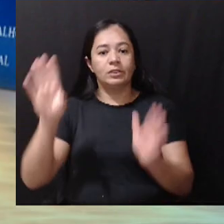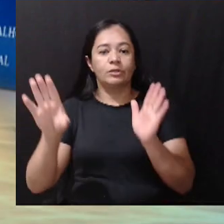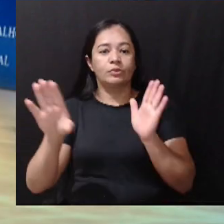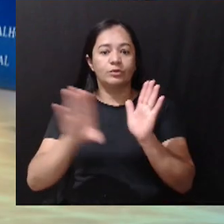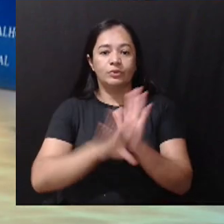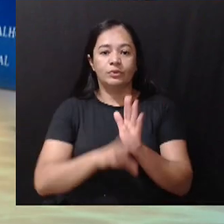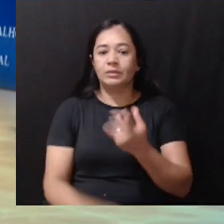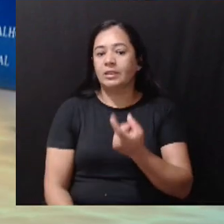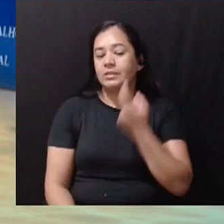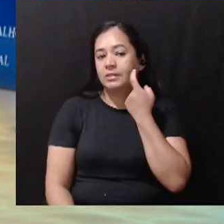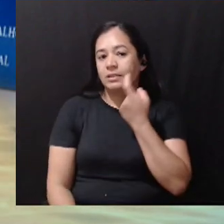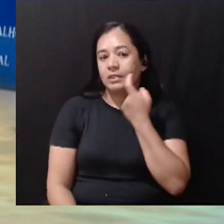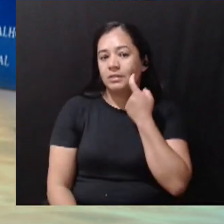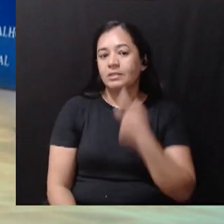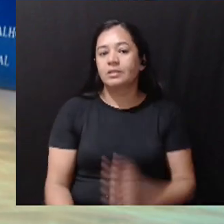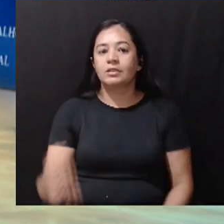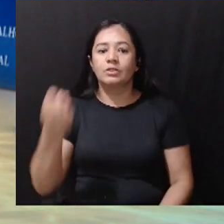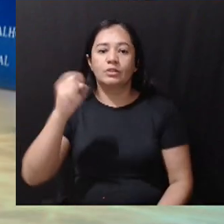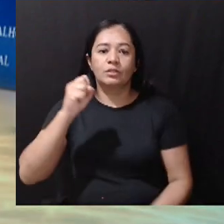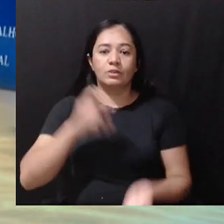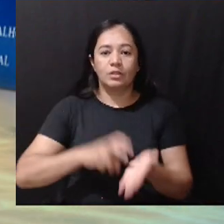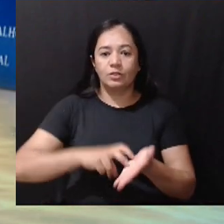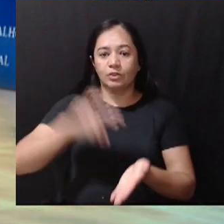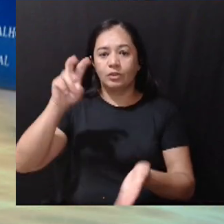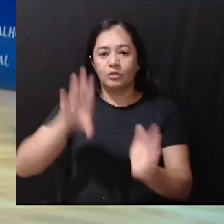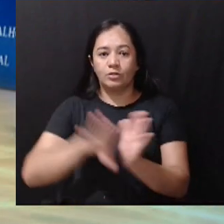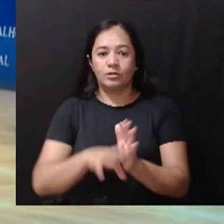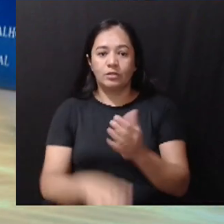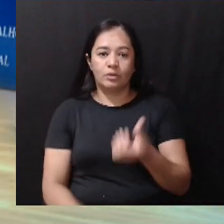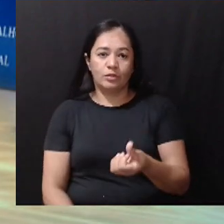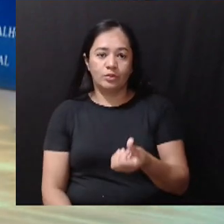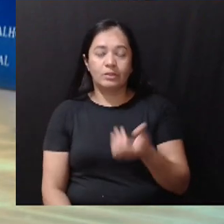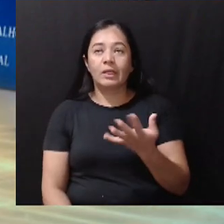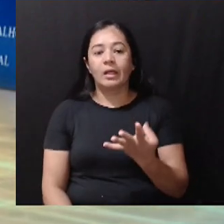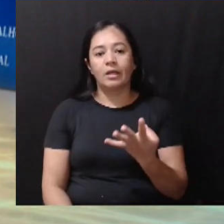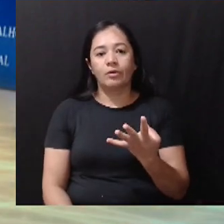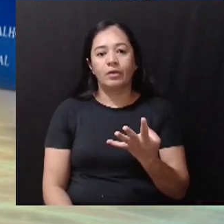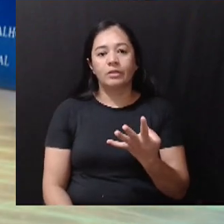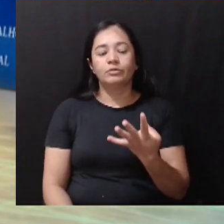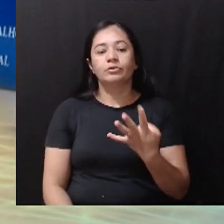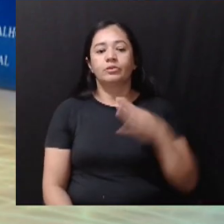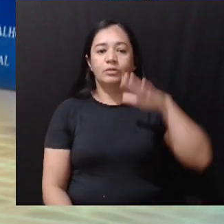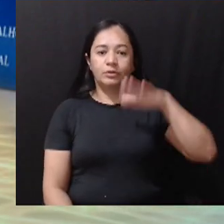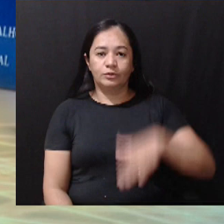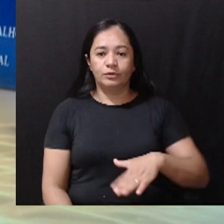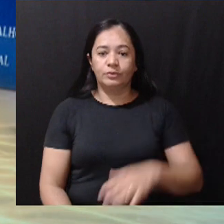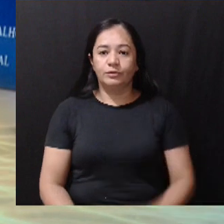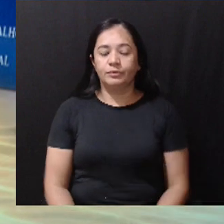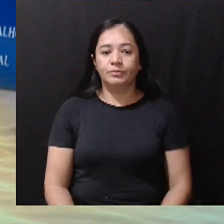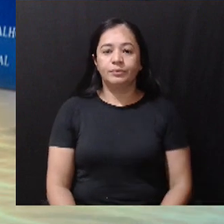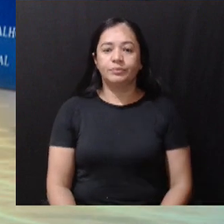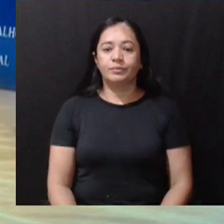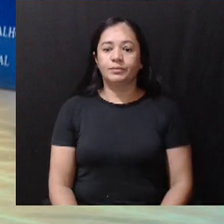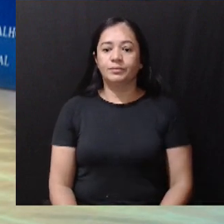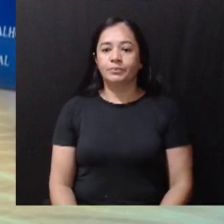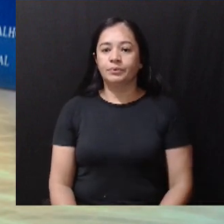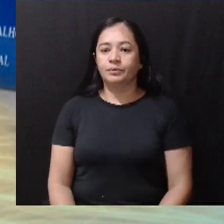da Concórdia, de segunda a sexta-feira, das 8h da manhã às 4h da tarde.